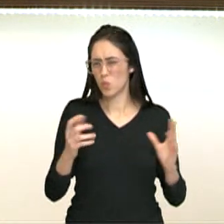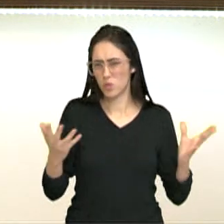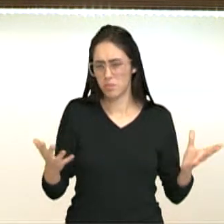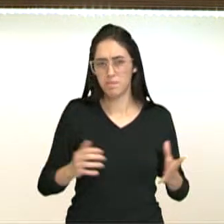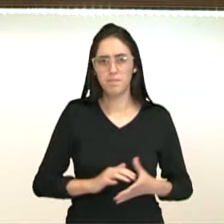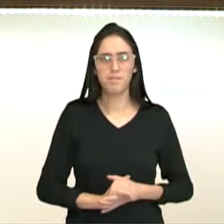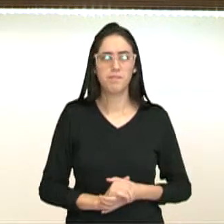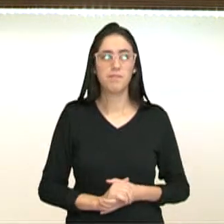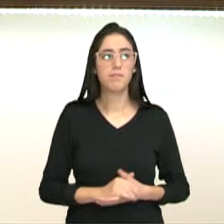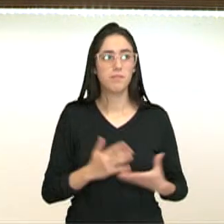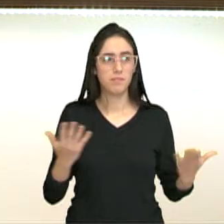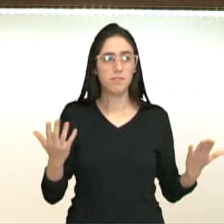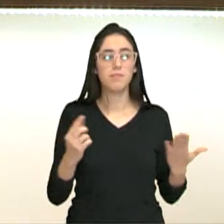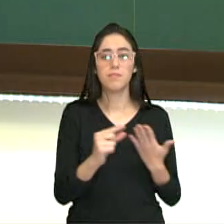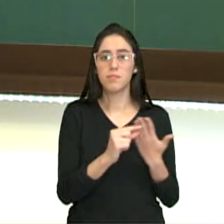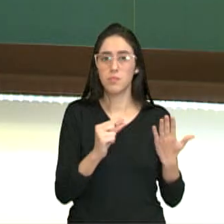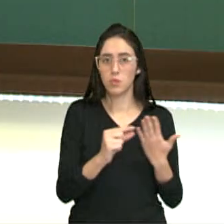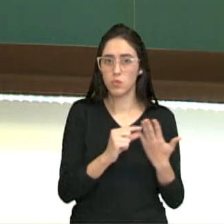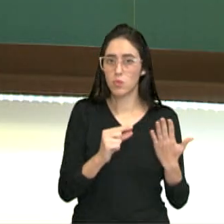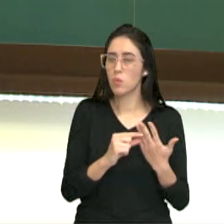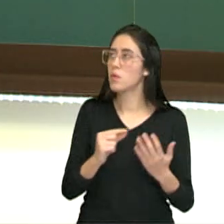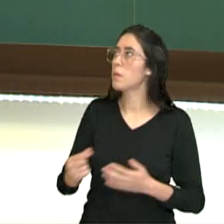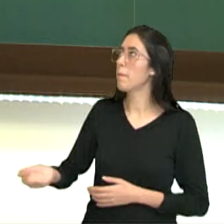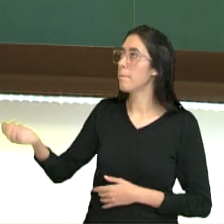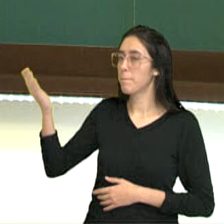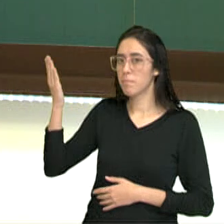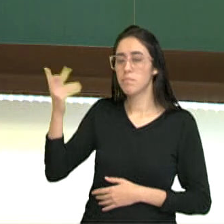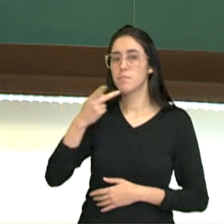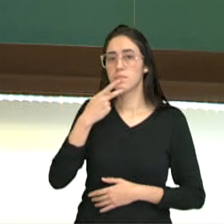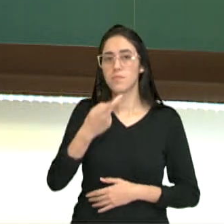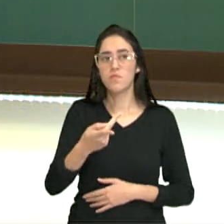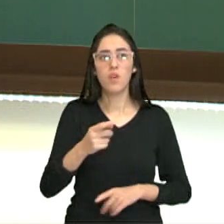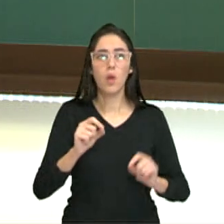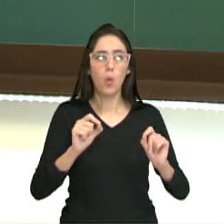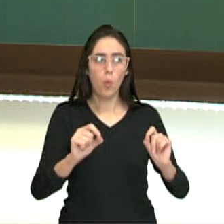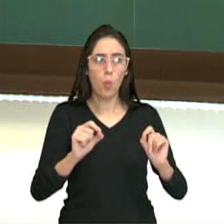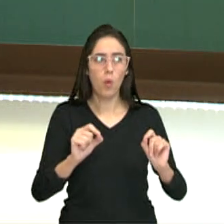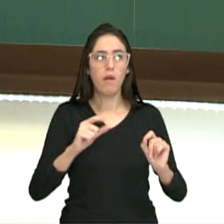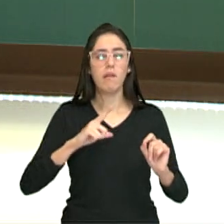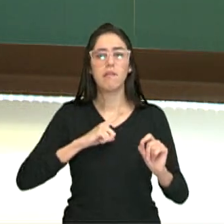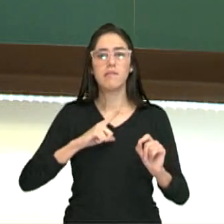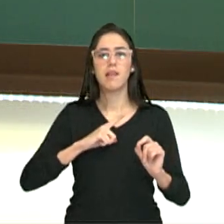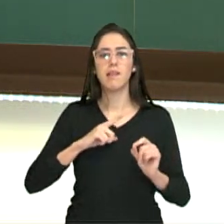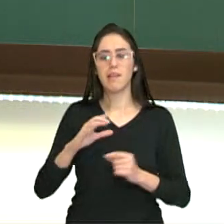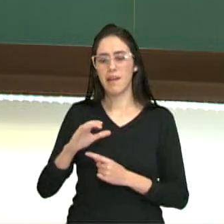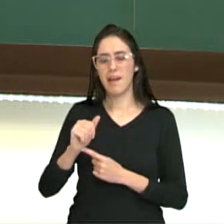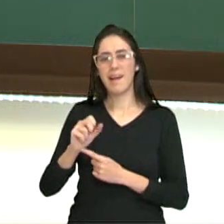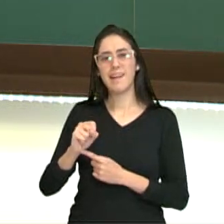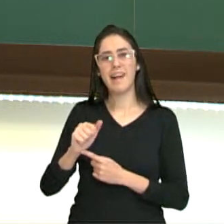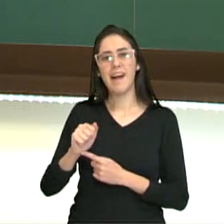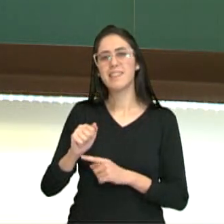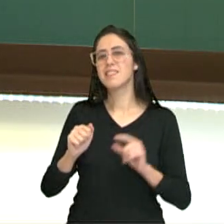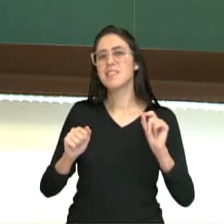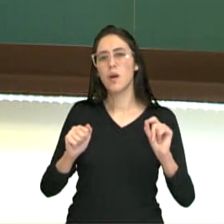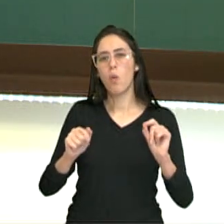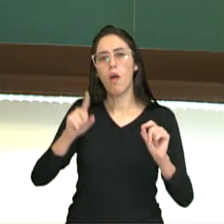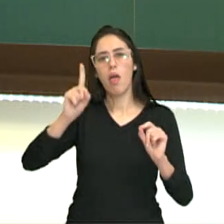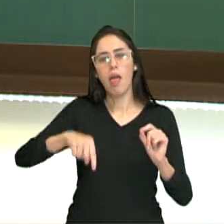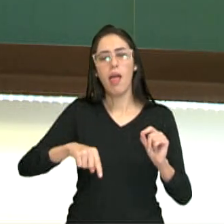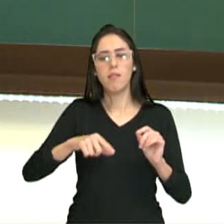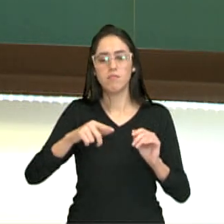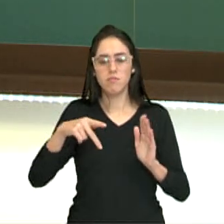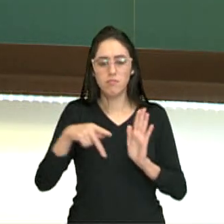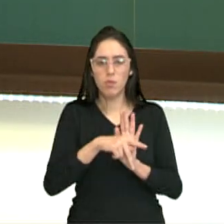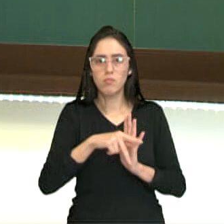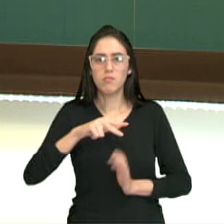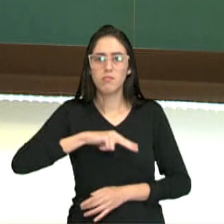Bom, Roberto da Mata afirma que a oposição entre a casa, o que é a casa? É o espaço privado de convívio. Dentro da